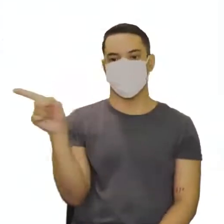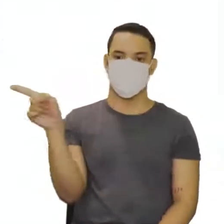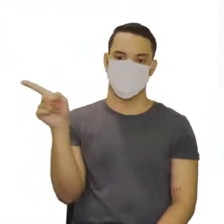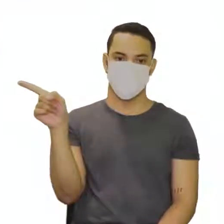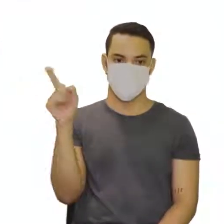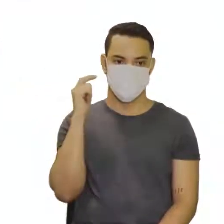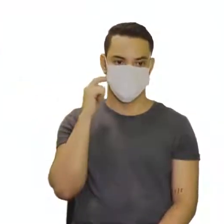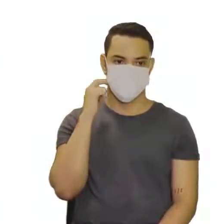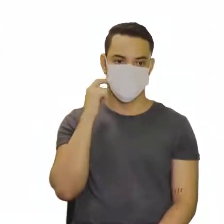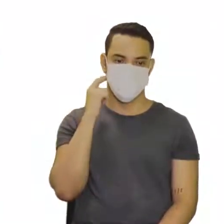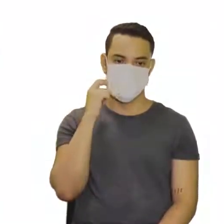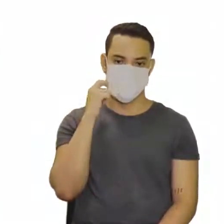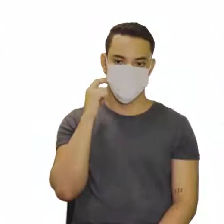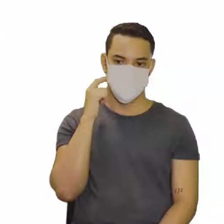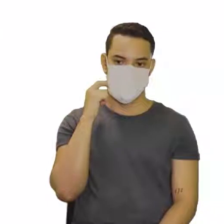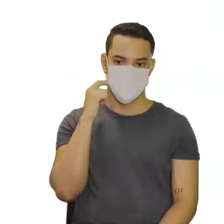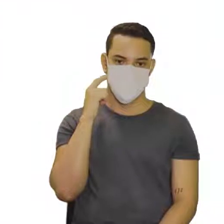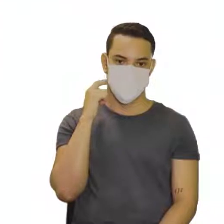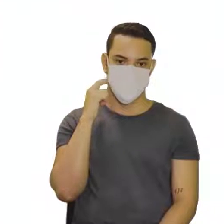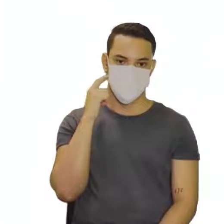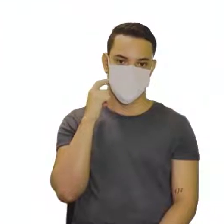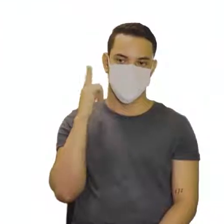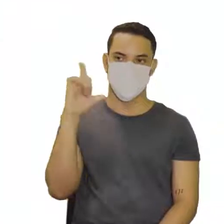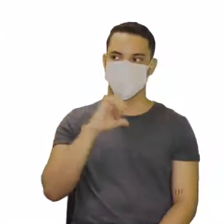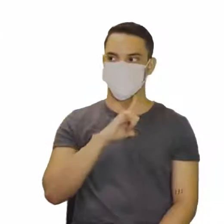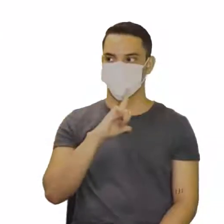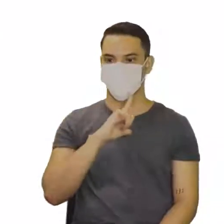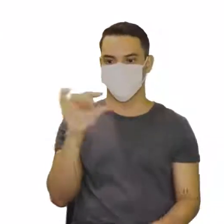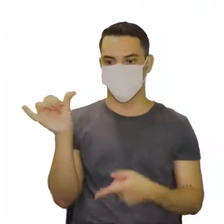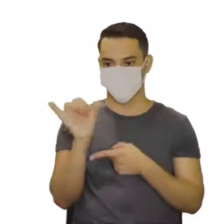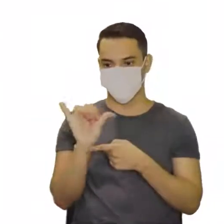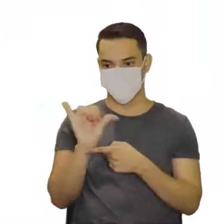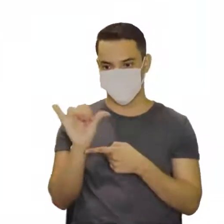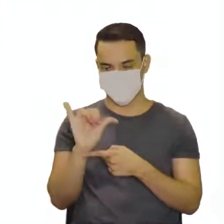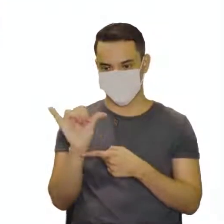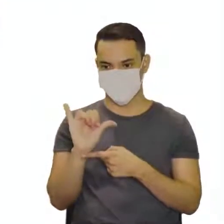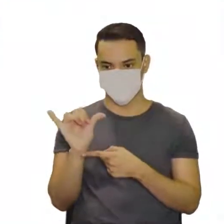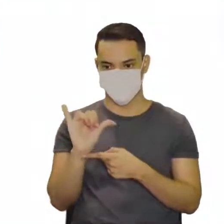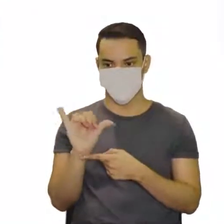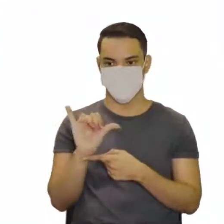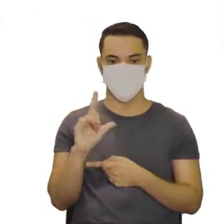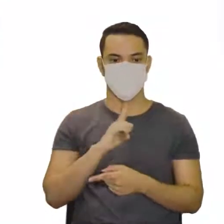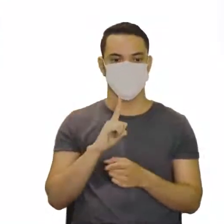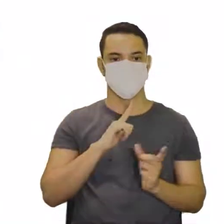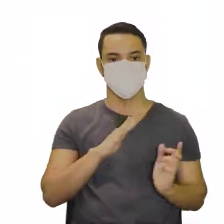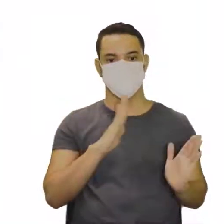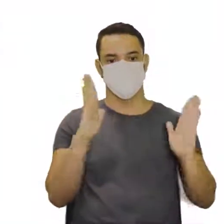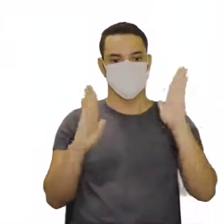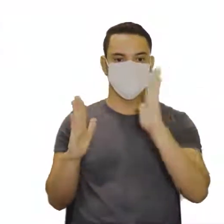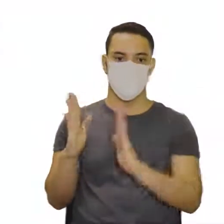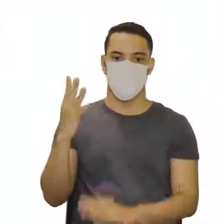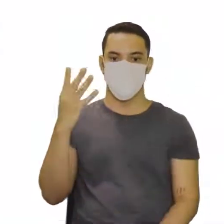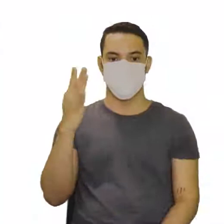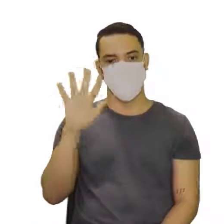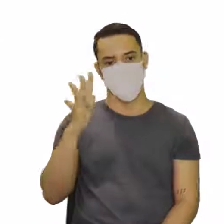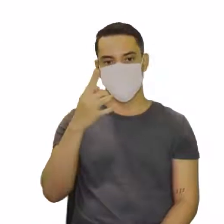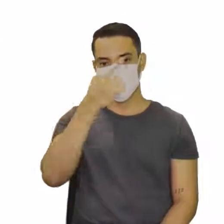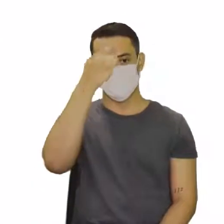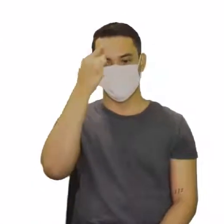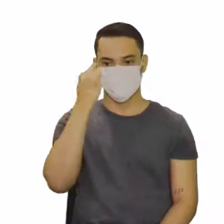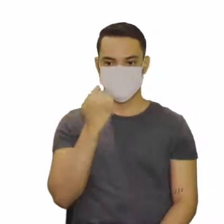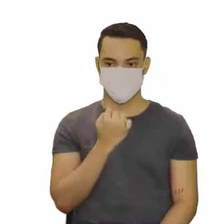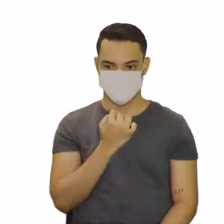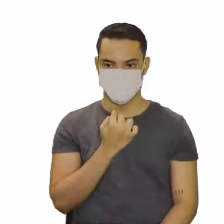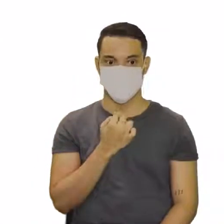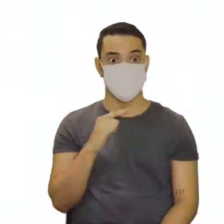Né? Tá lá no YouTube, tá bom? Duração de quase meia hora, ok? E tava ali o link,